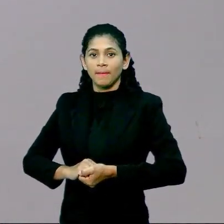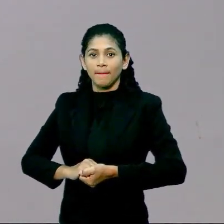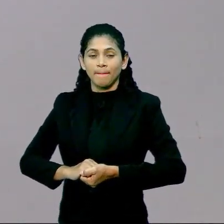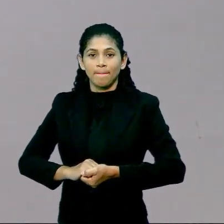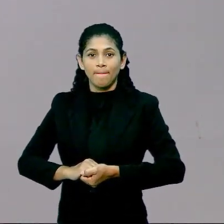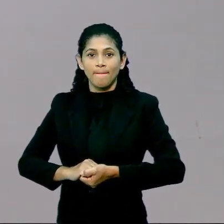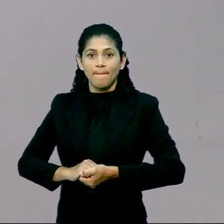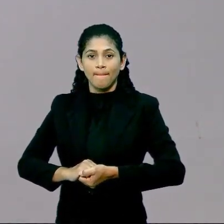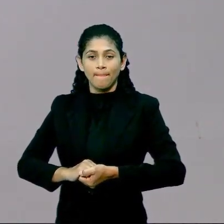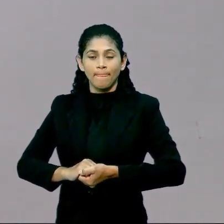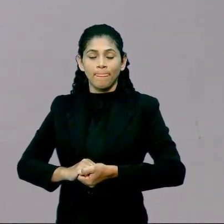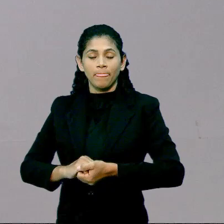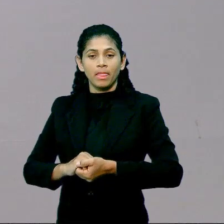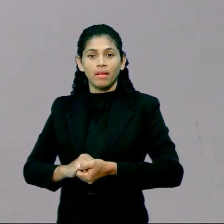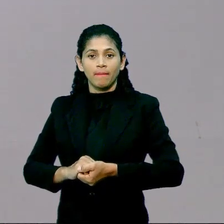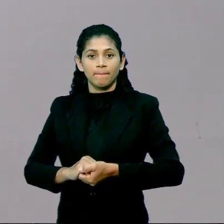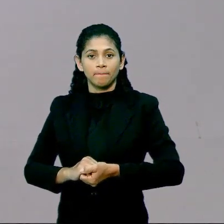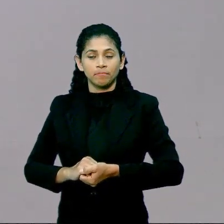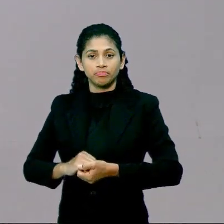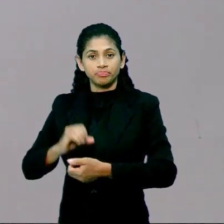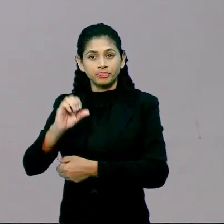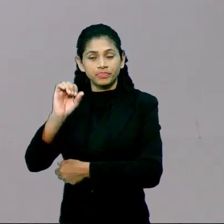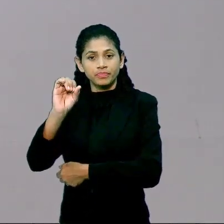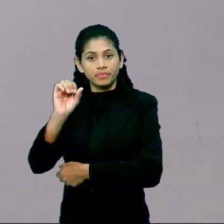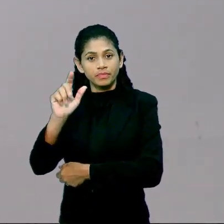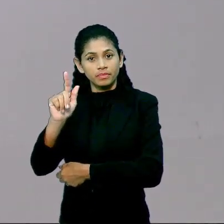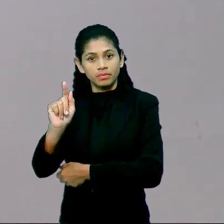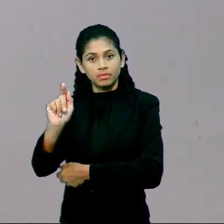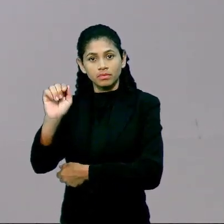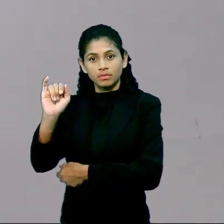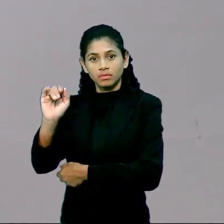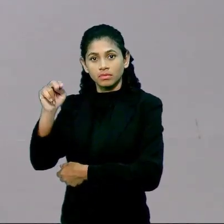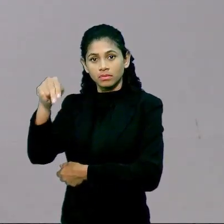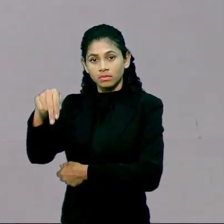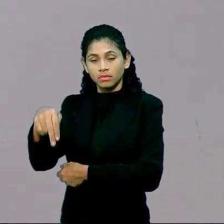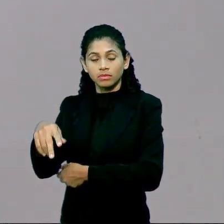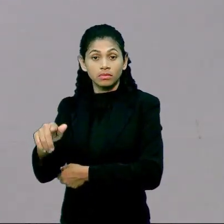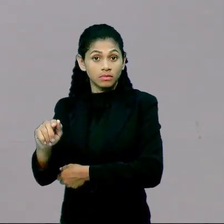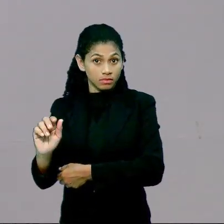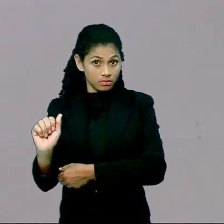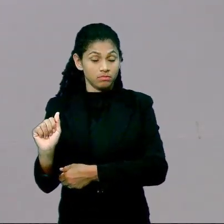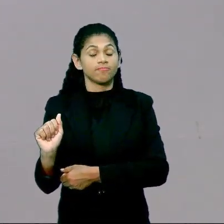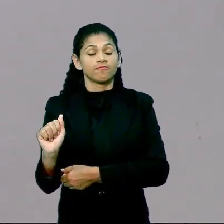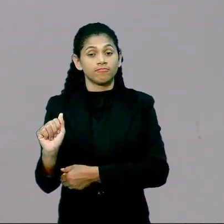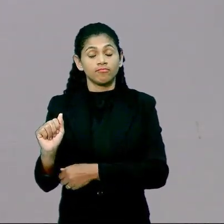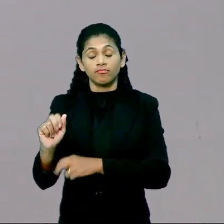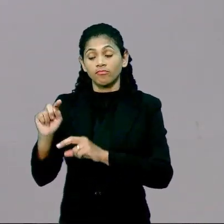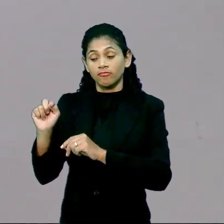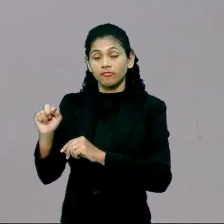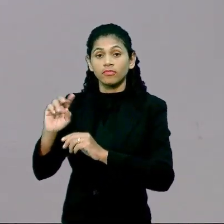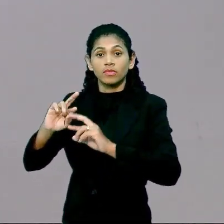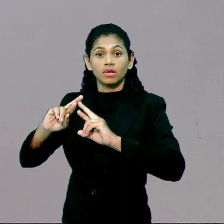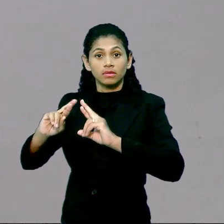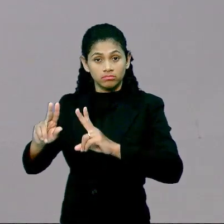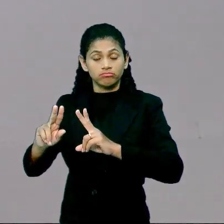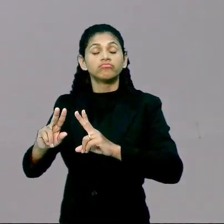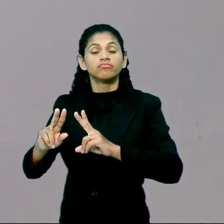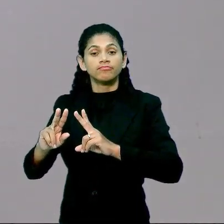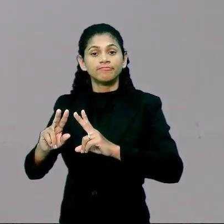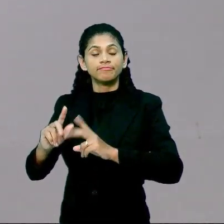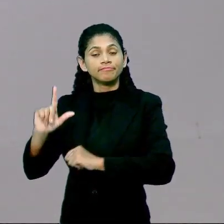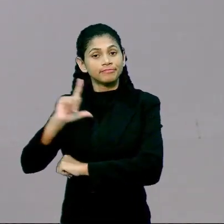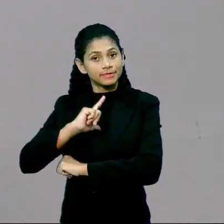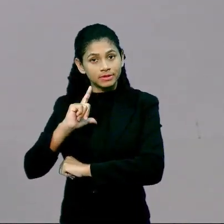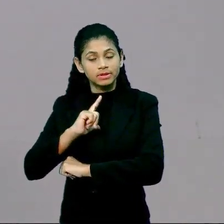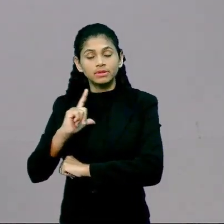Mas vamos lá. Volta. Ginga. Qual é uma das características diferentes da prática da luta ocidental? É a ginga. O que